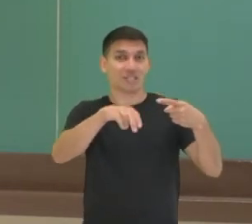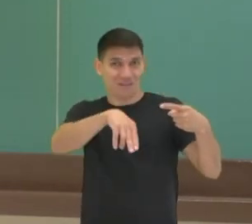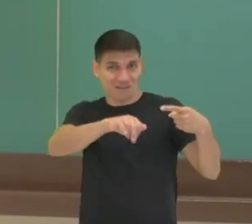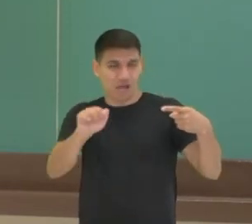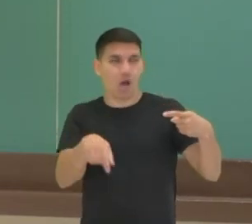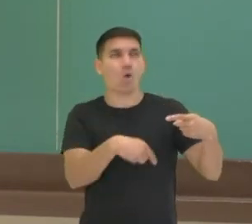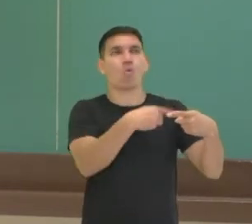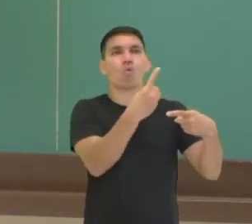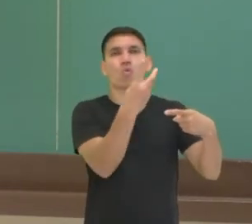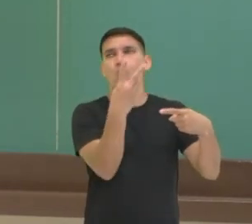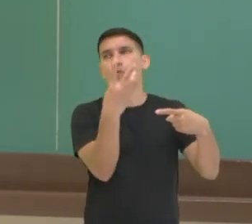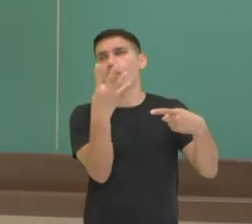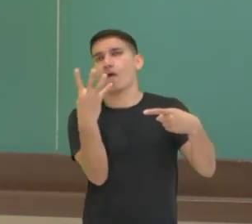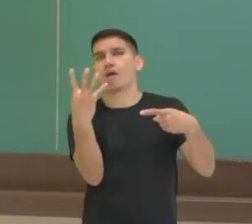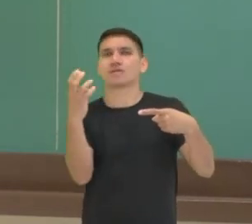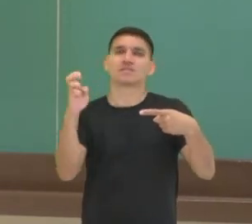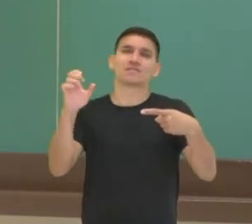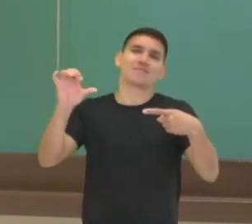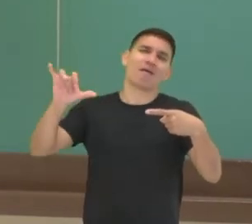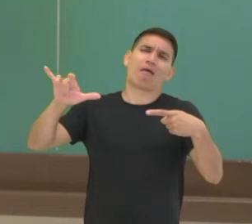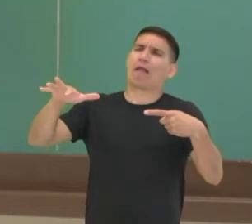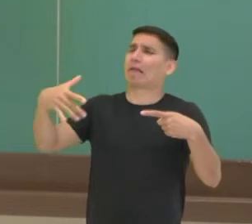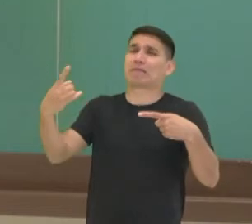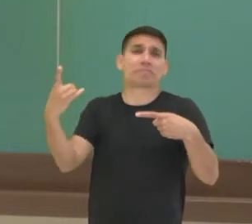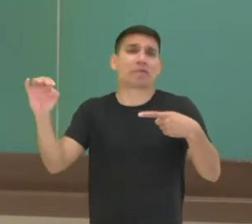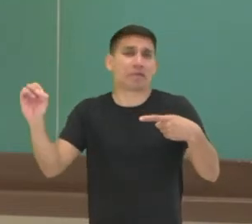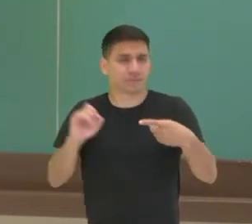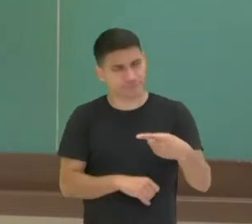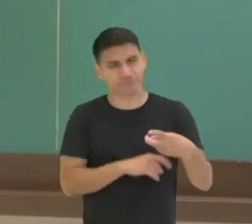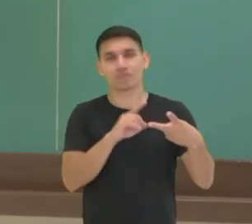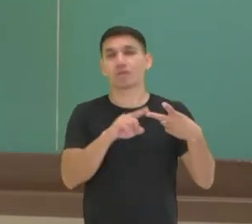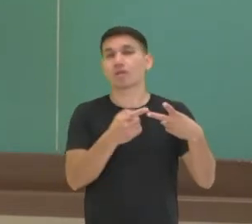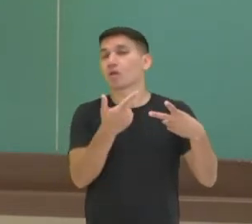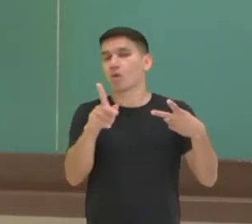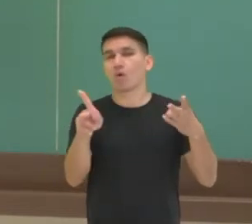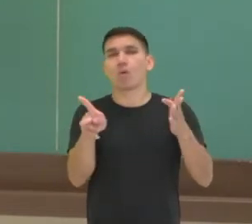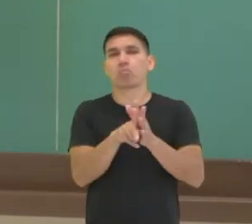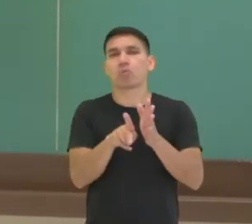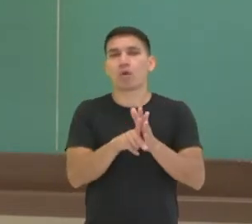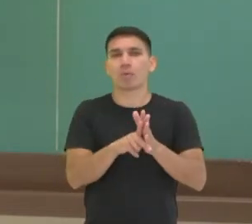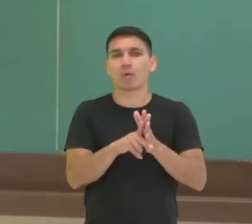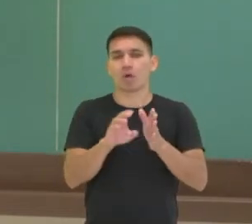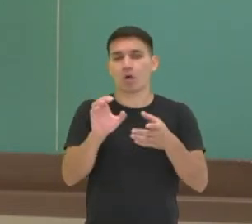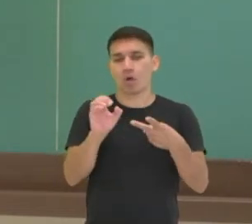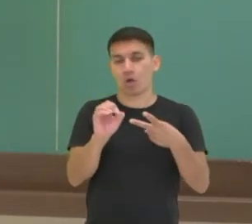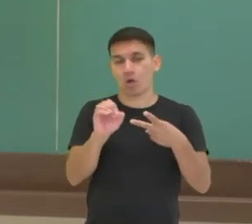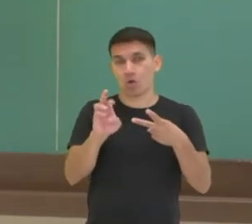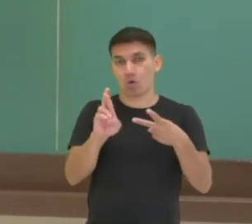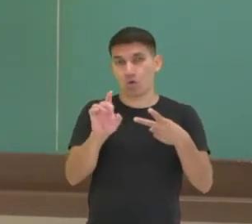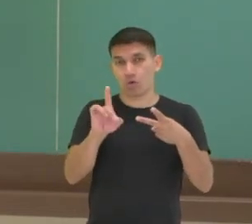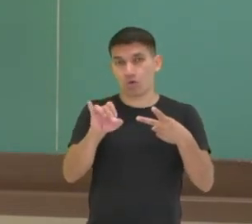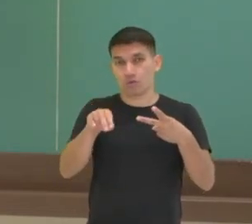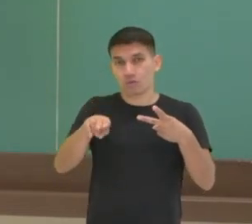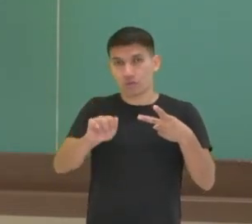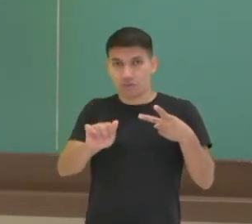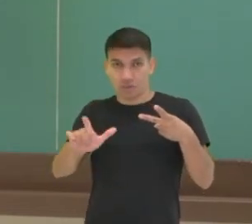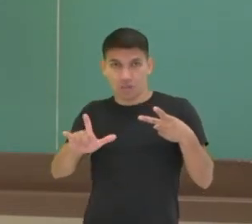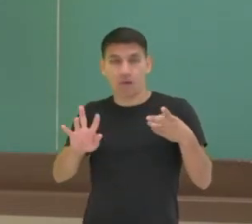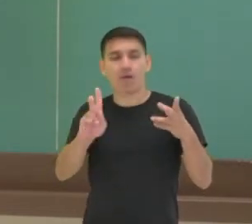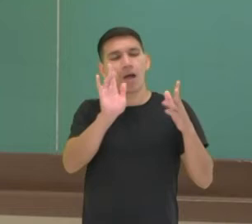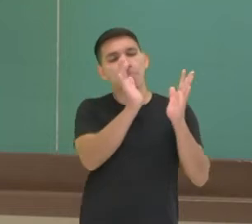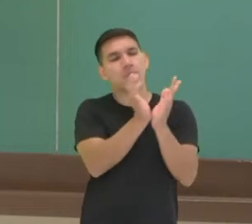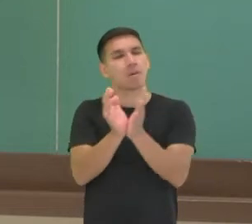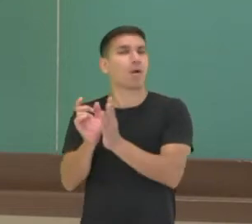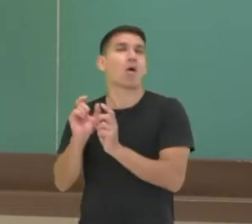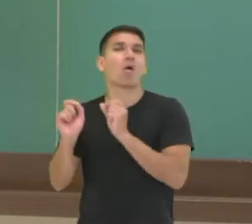3, 4, 5, 6 até o 100. Teremos eles também no numerais ordinais, né, uma classificação que daí vem